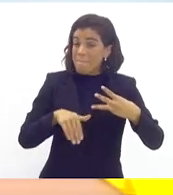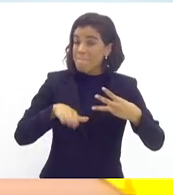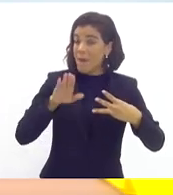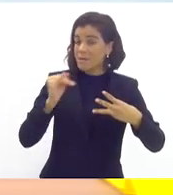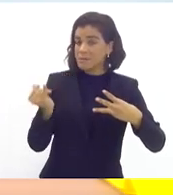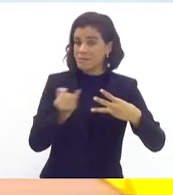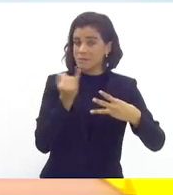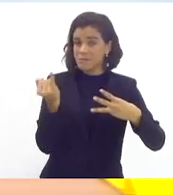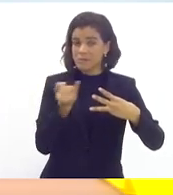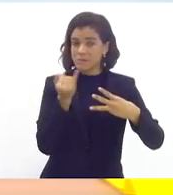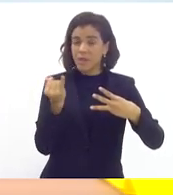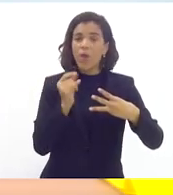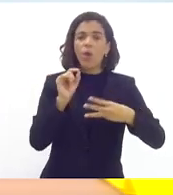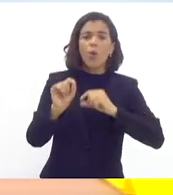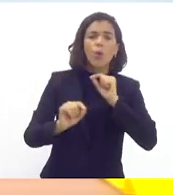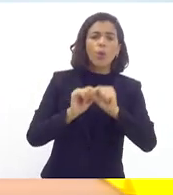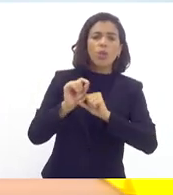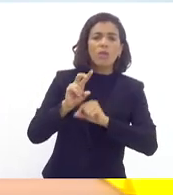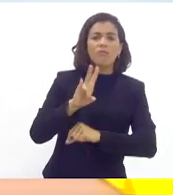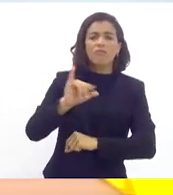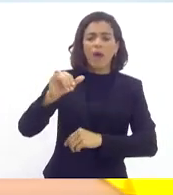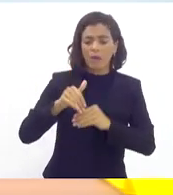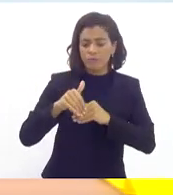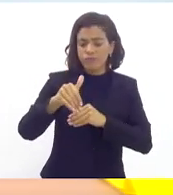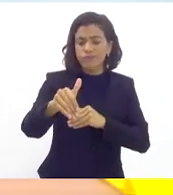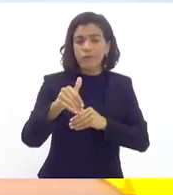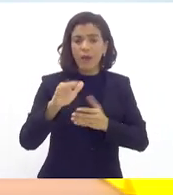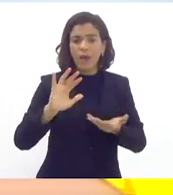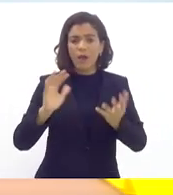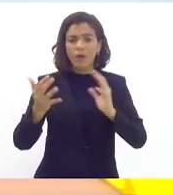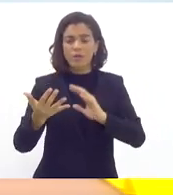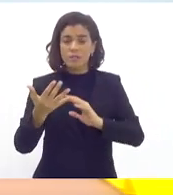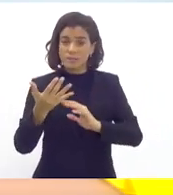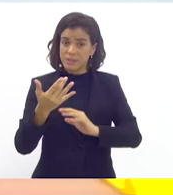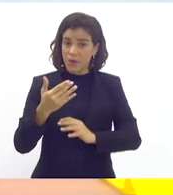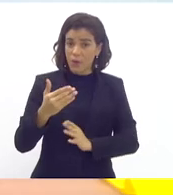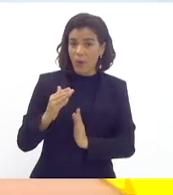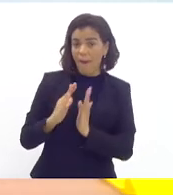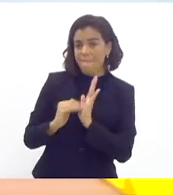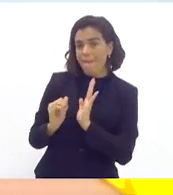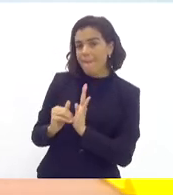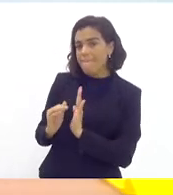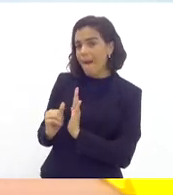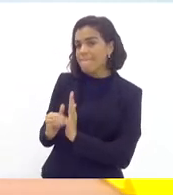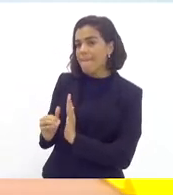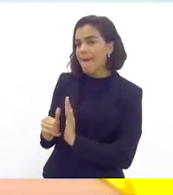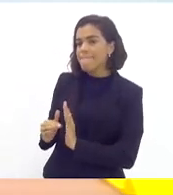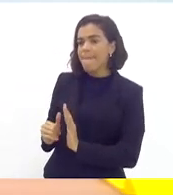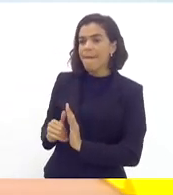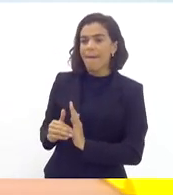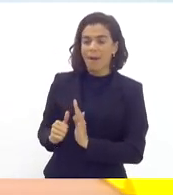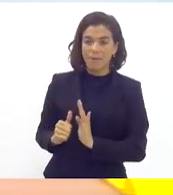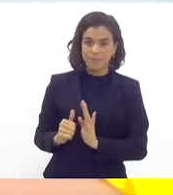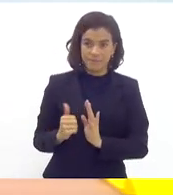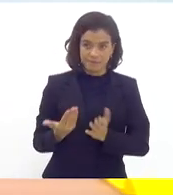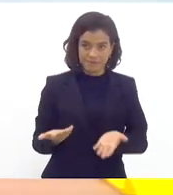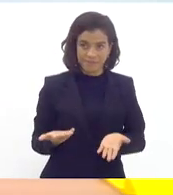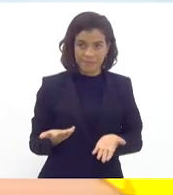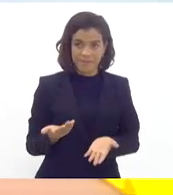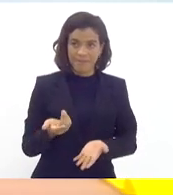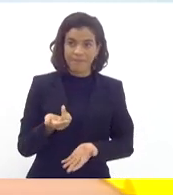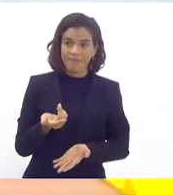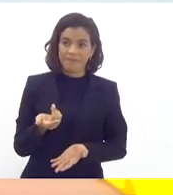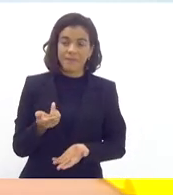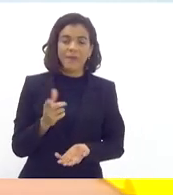relevante, é o que vai acontecer com a sonegação e a evasão fiscal. A gente tem uma coisa,